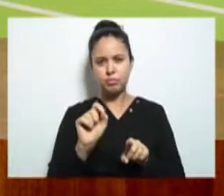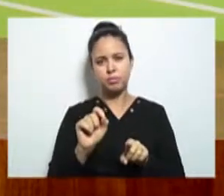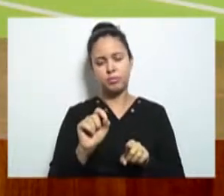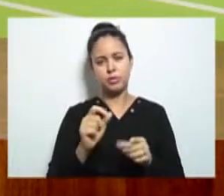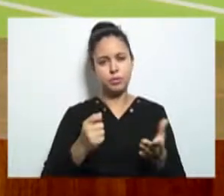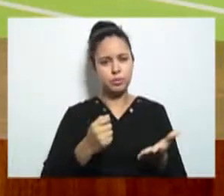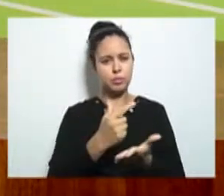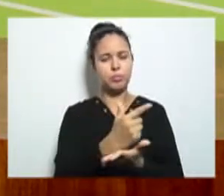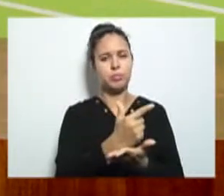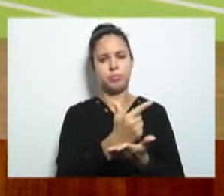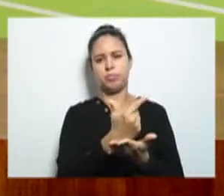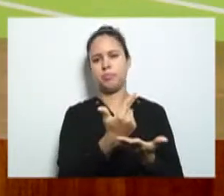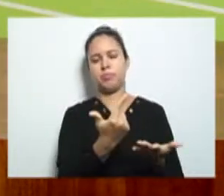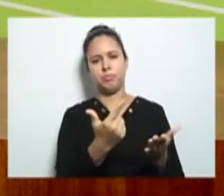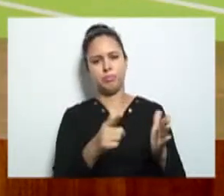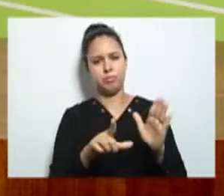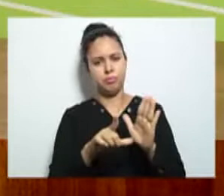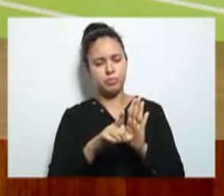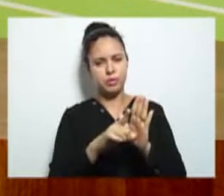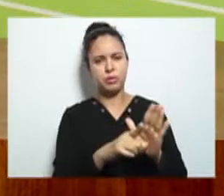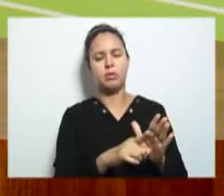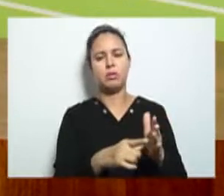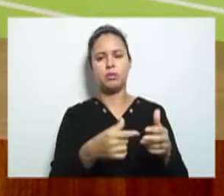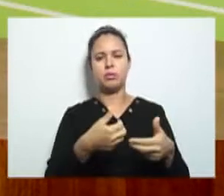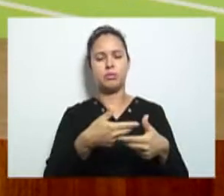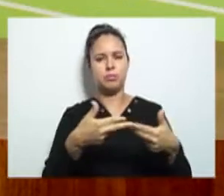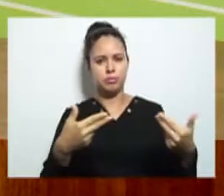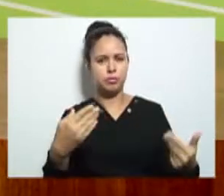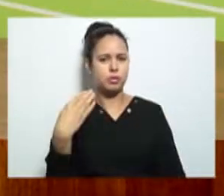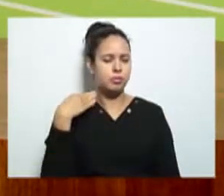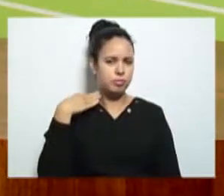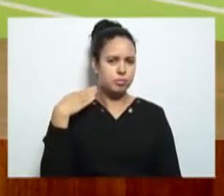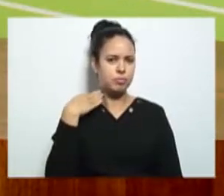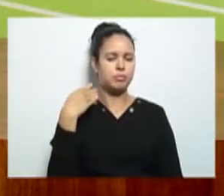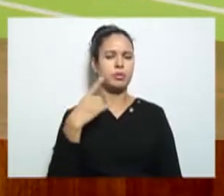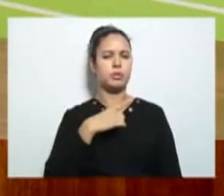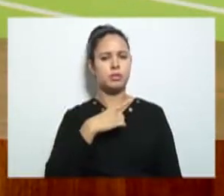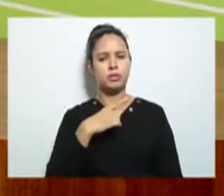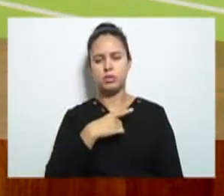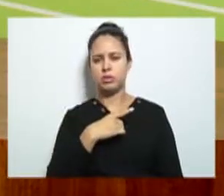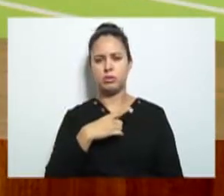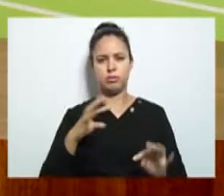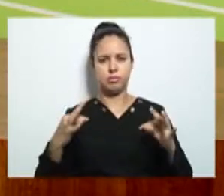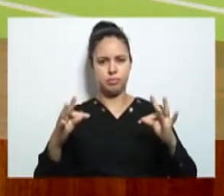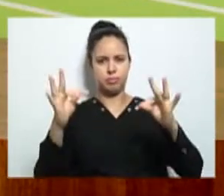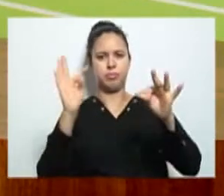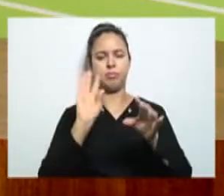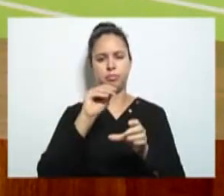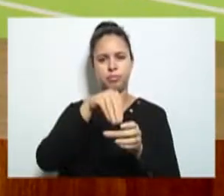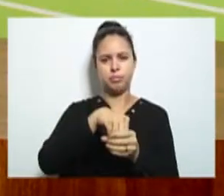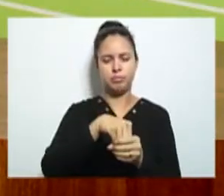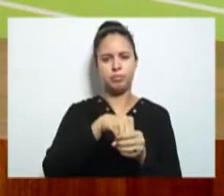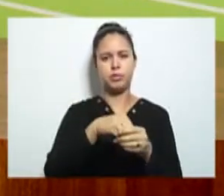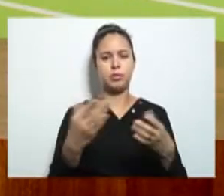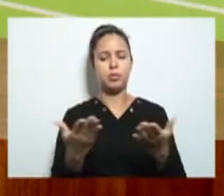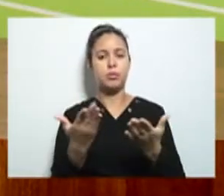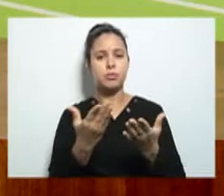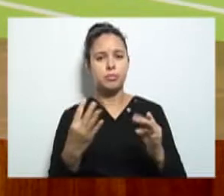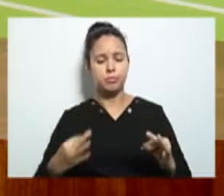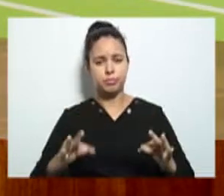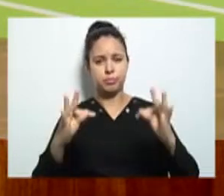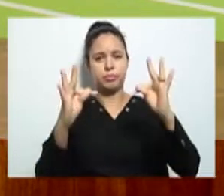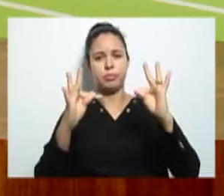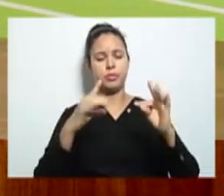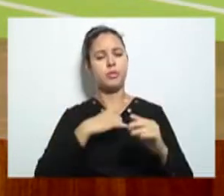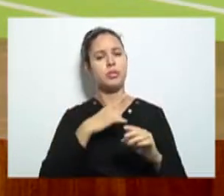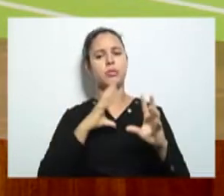envolvendo tecnologia, que vai num banco, tem o caixa eletrônico lá, isso tudo é tecnologia. Então a tecnologia hoje está em tudo